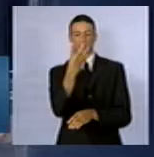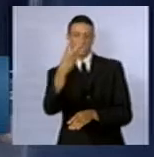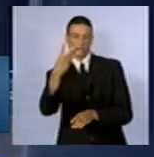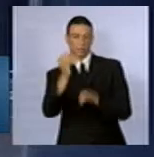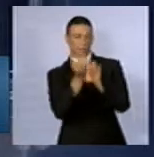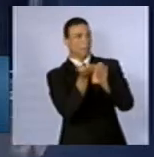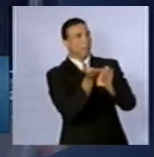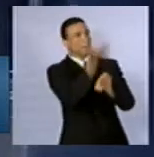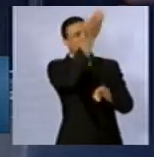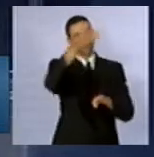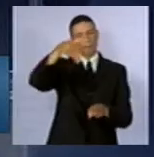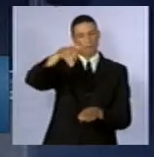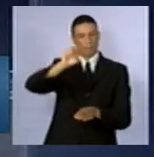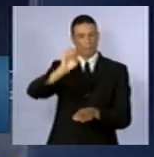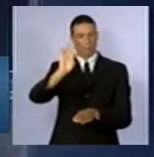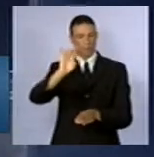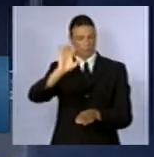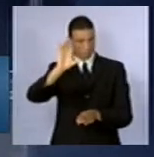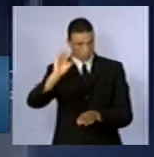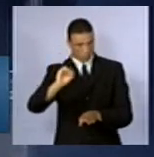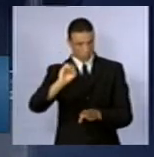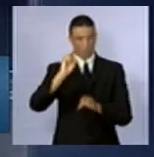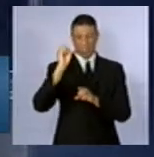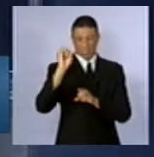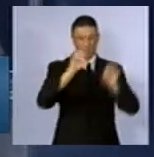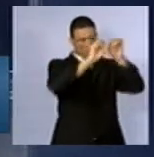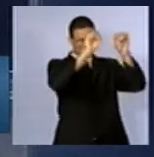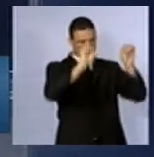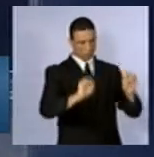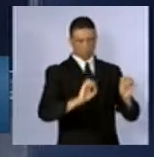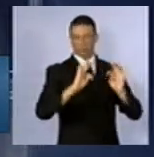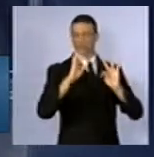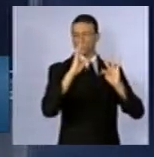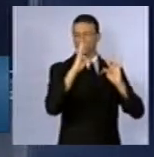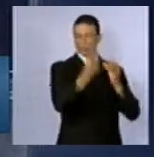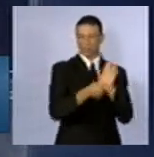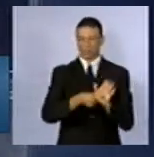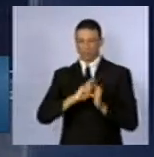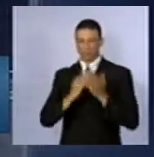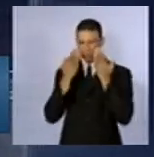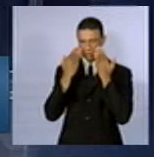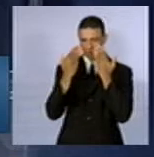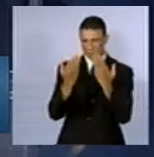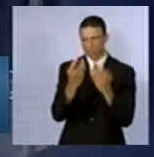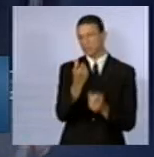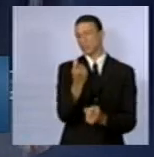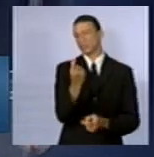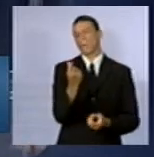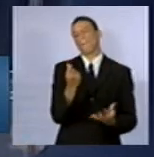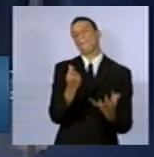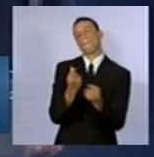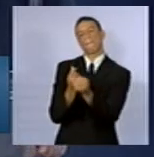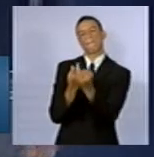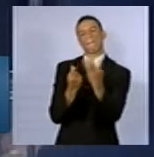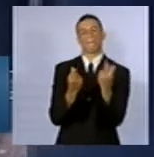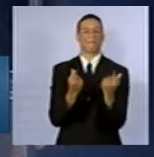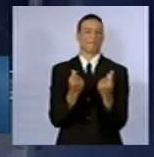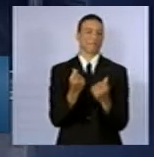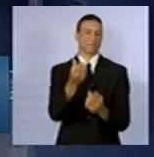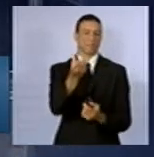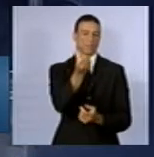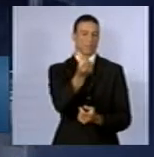m fazendo isso em todo o sistema aquele que eu mostrei de transmissão isso custaria da ordem de